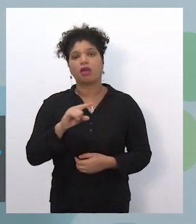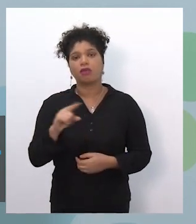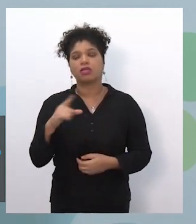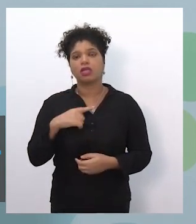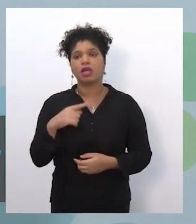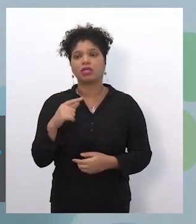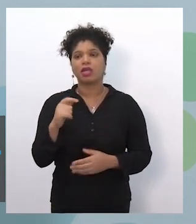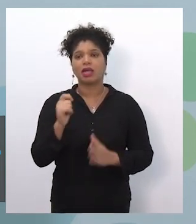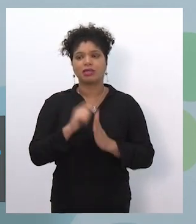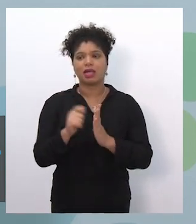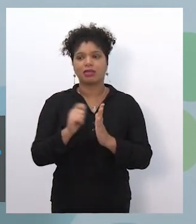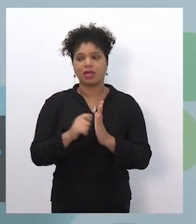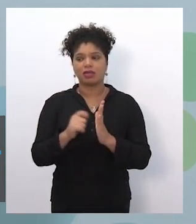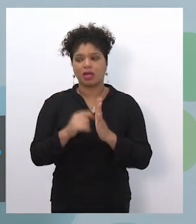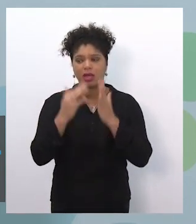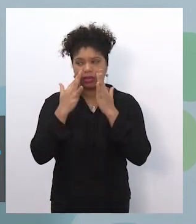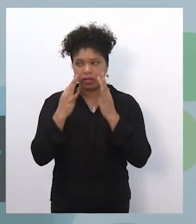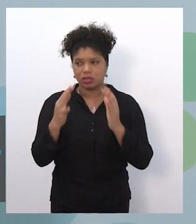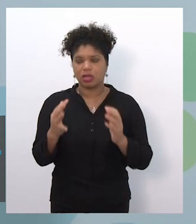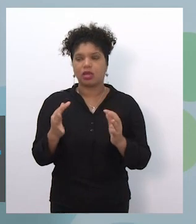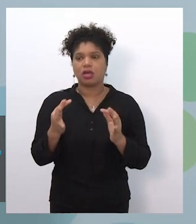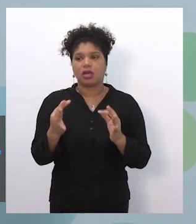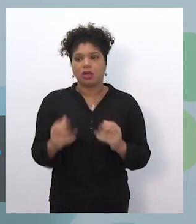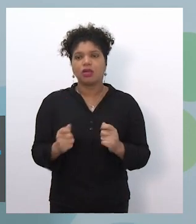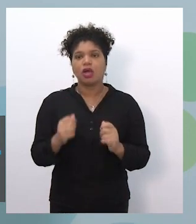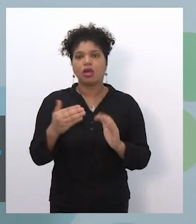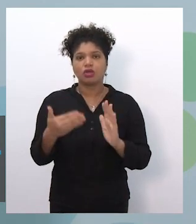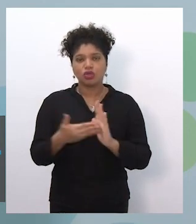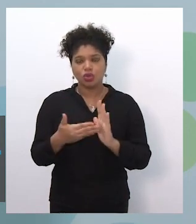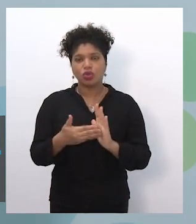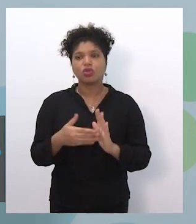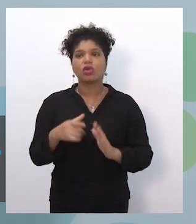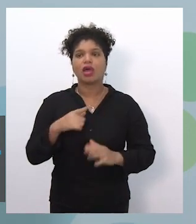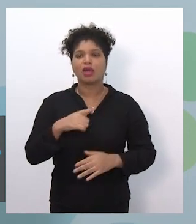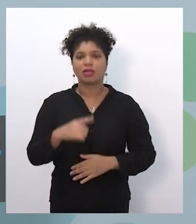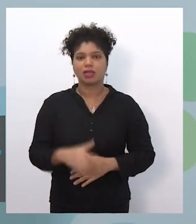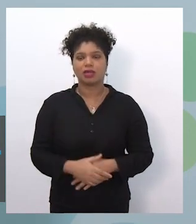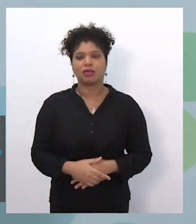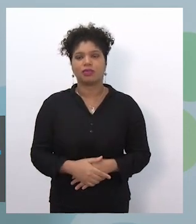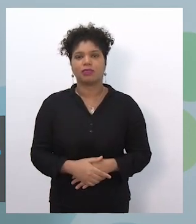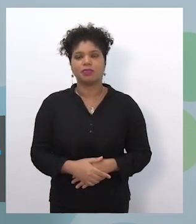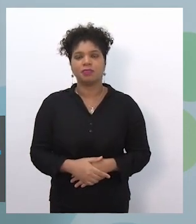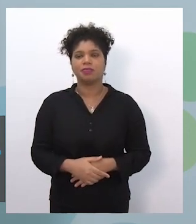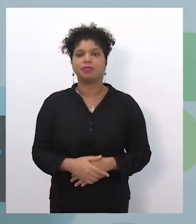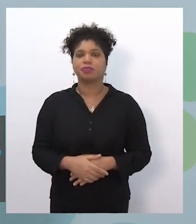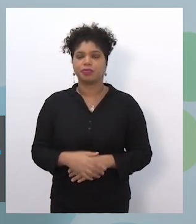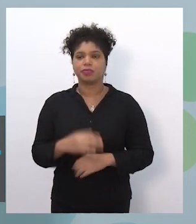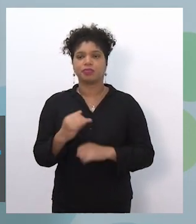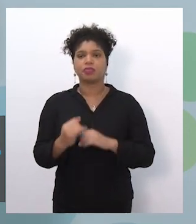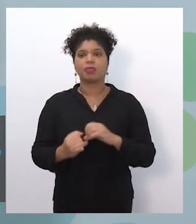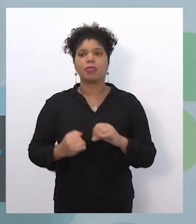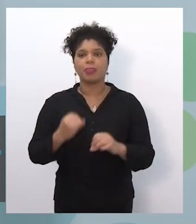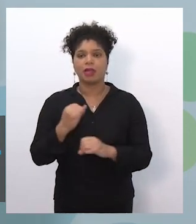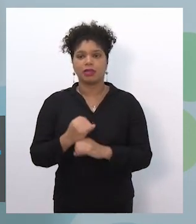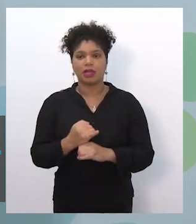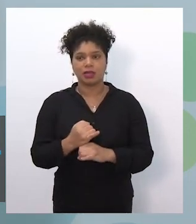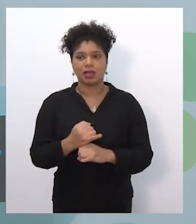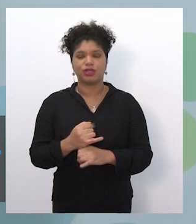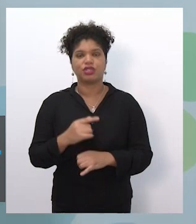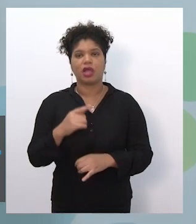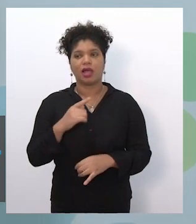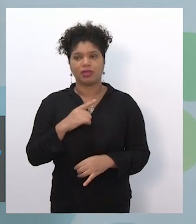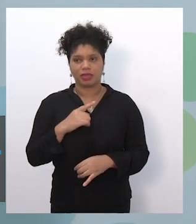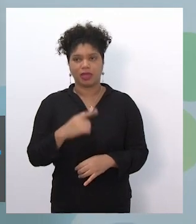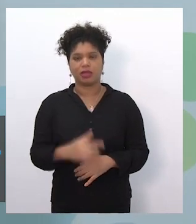anotar tudo isso que a gente está falando, assim, na hora que vocês forem falar com um vendedor, ou até mesmo na internet, né, porque hoje tudo, né, pós da pandemia, até a gente está